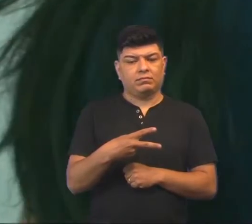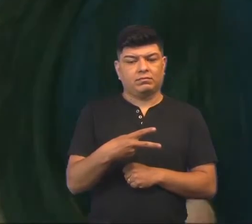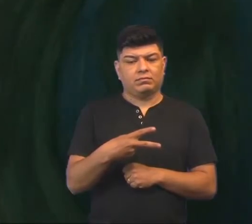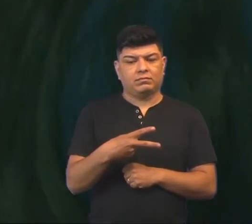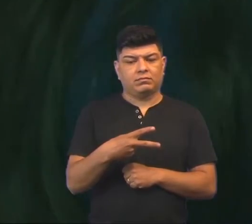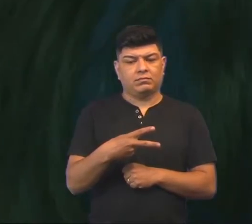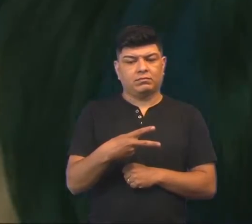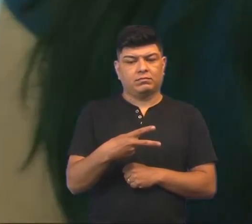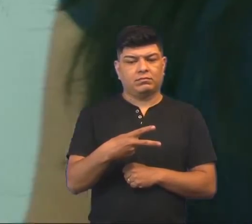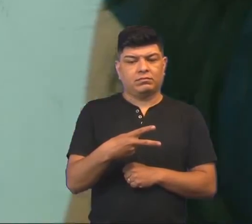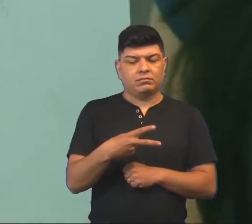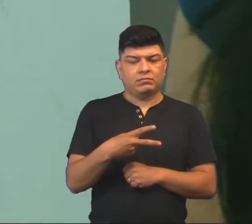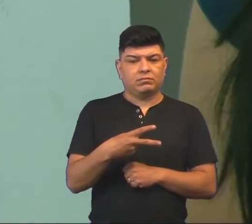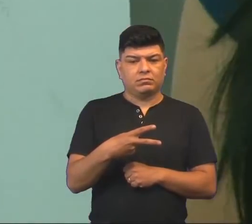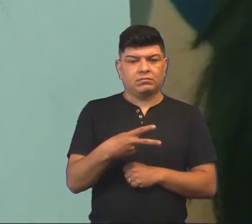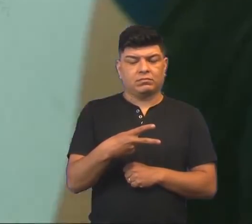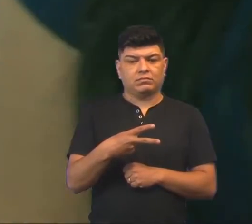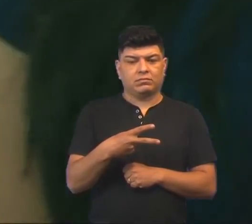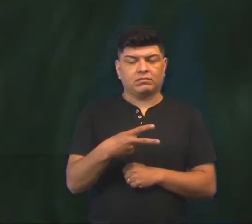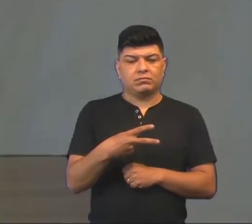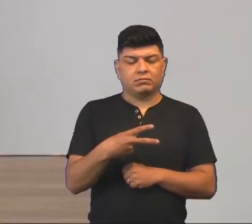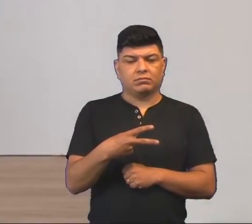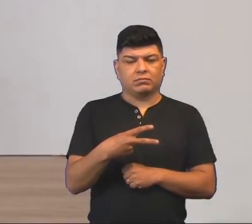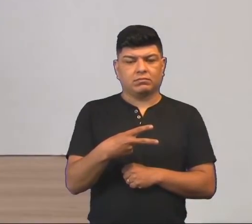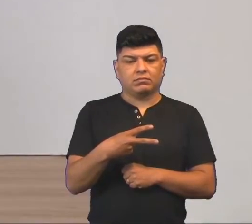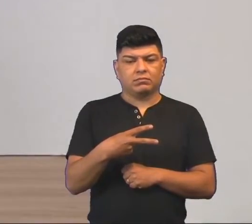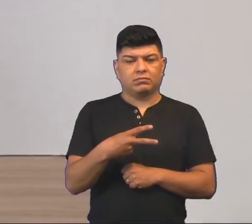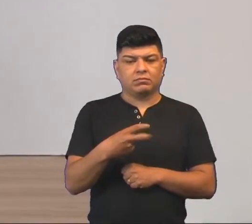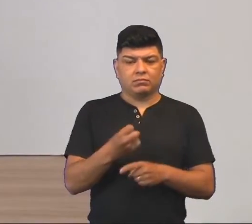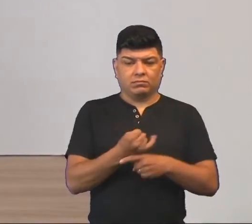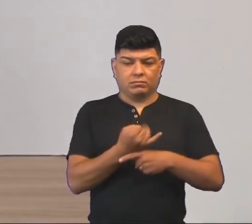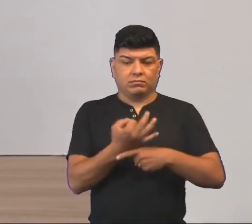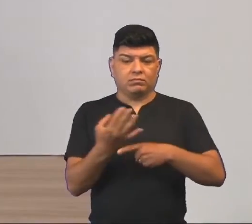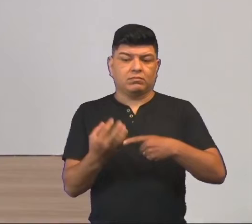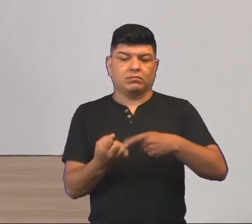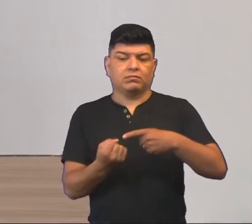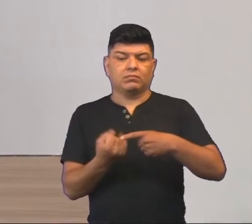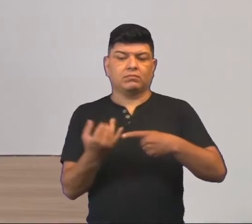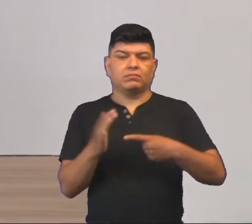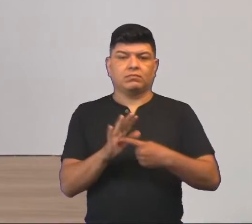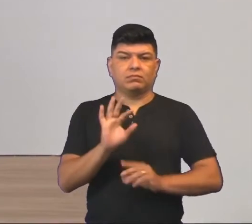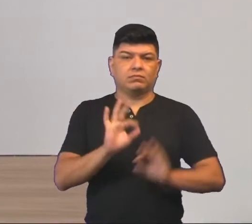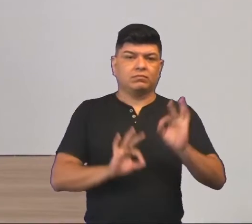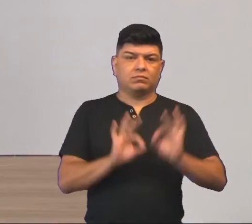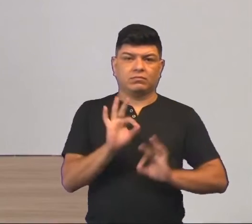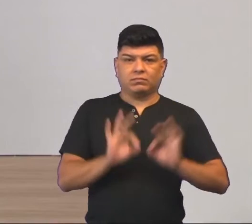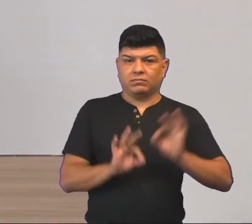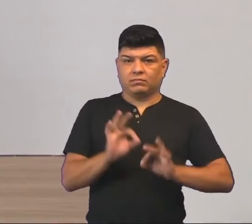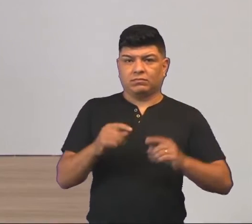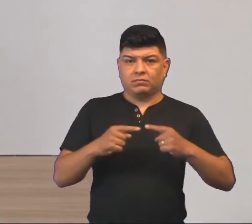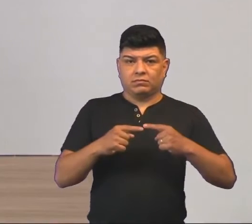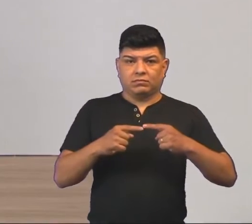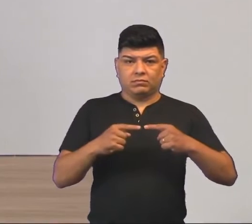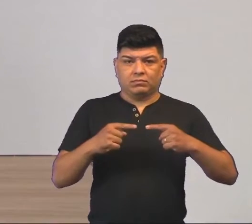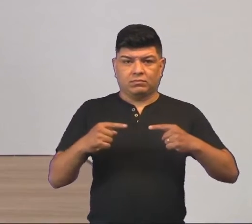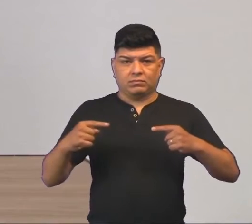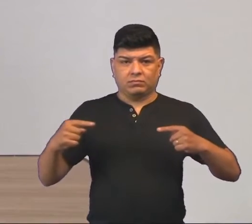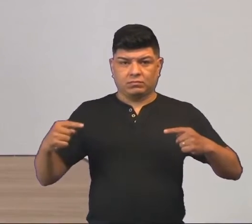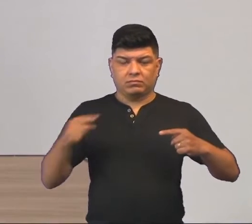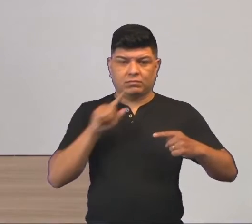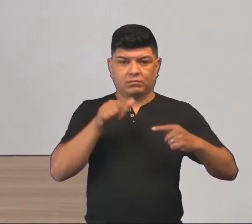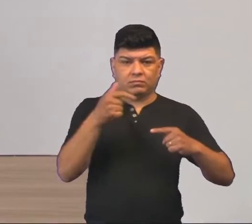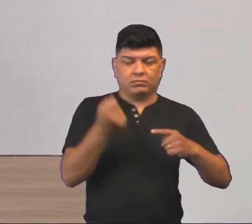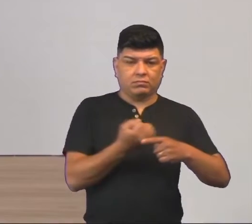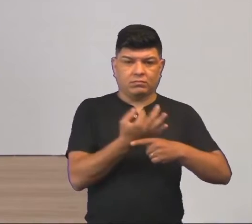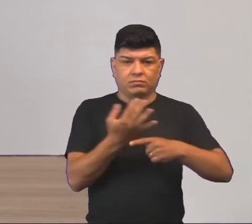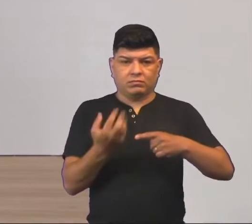na representação que elas estão arrumadas. Então, essa representação fracionária, ela serve para nos organizar nessa reta numérica, as frações